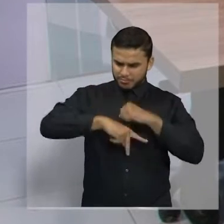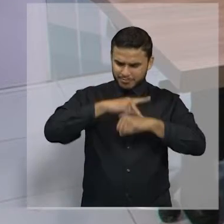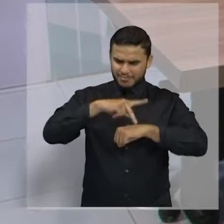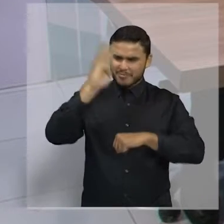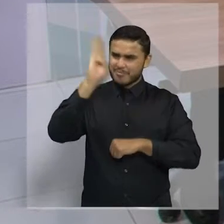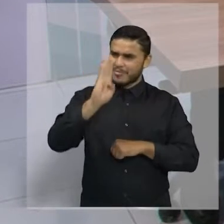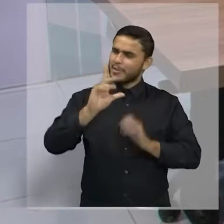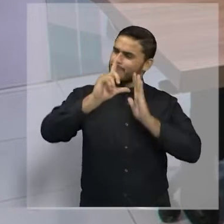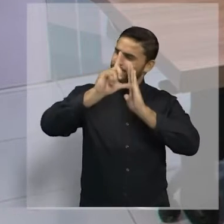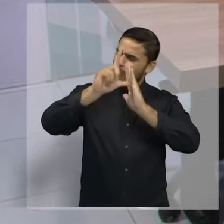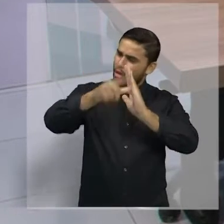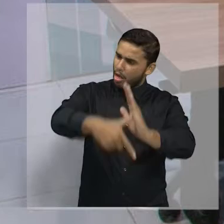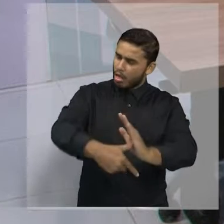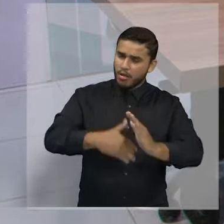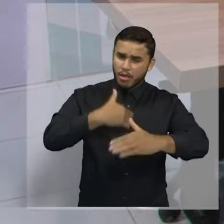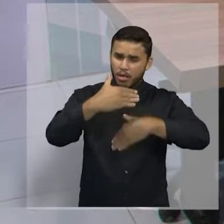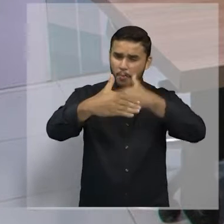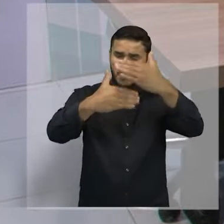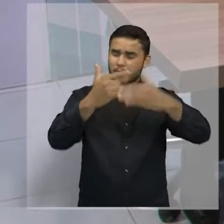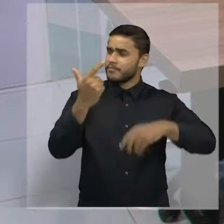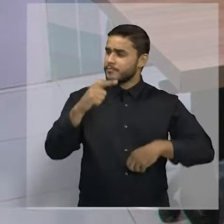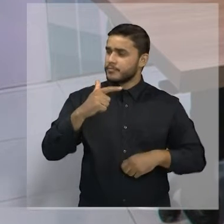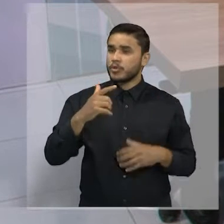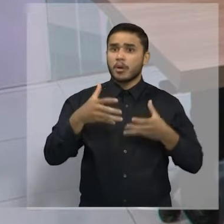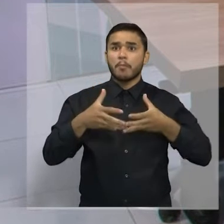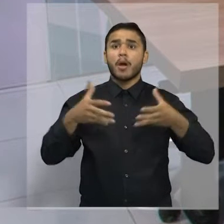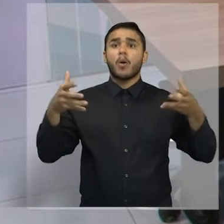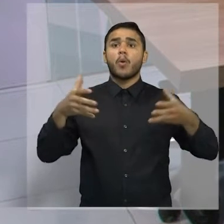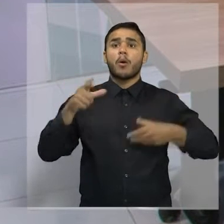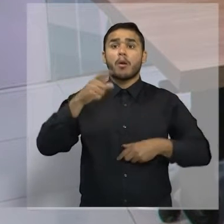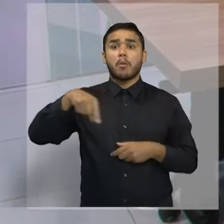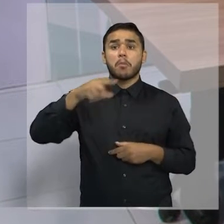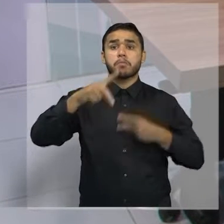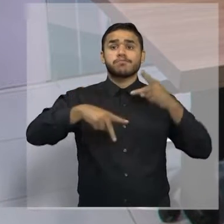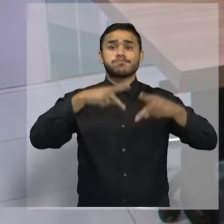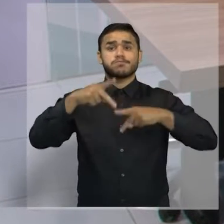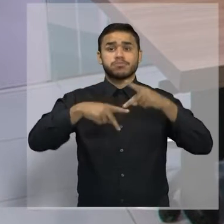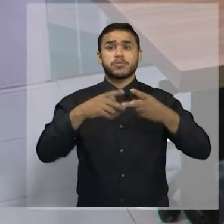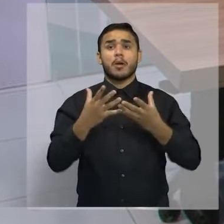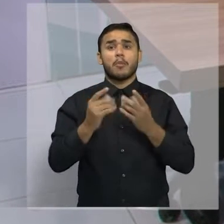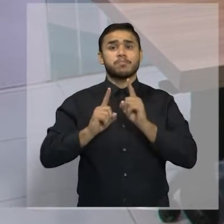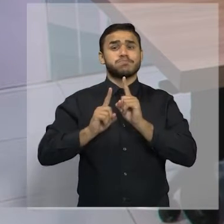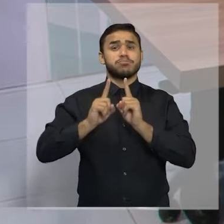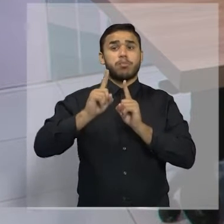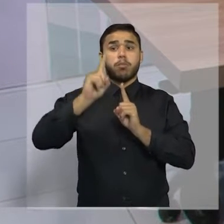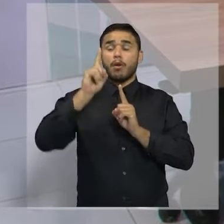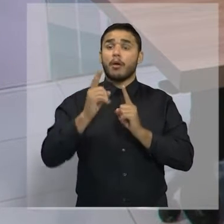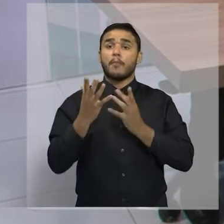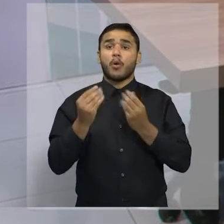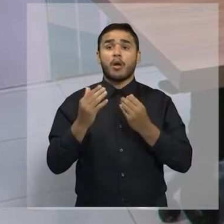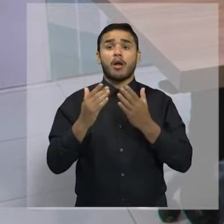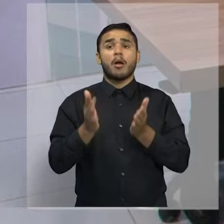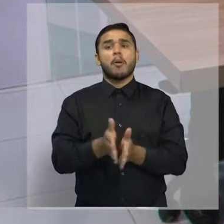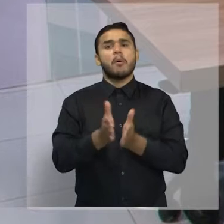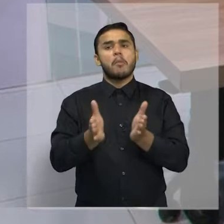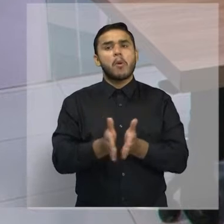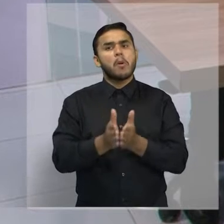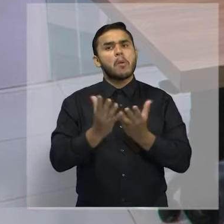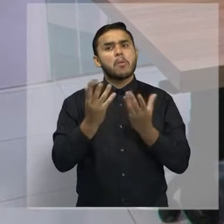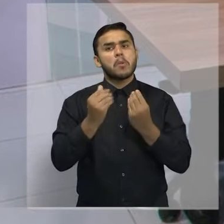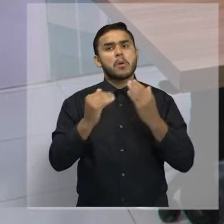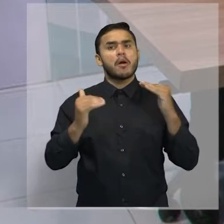tardio, formado por uma população com índices altíssimos de pobreza e desigualdade como o